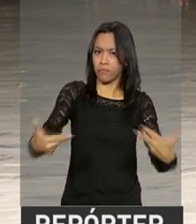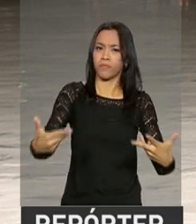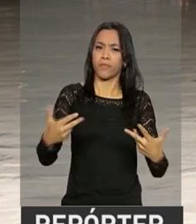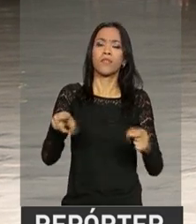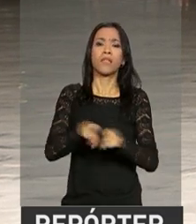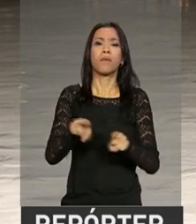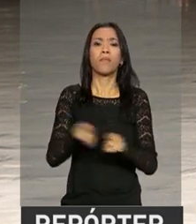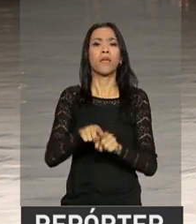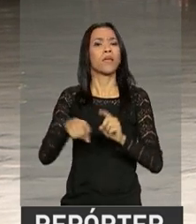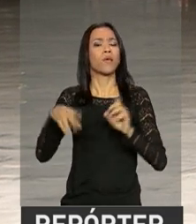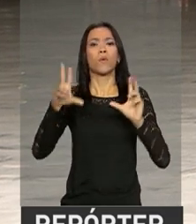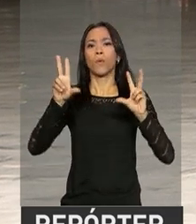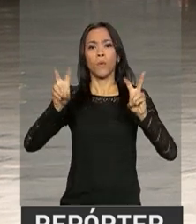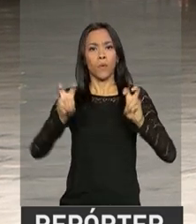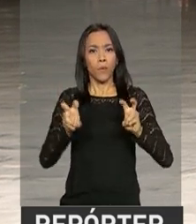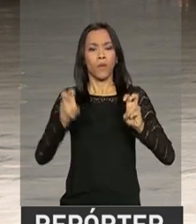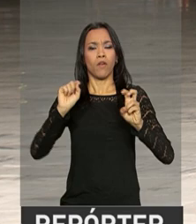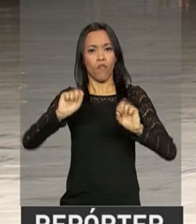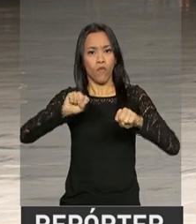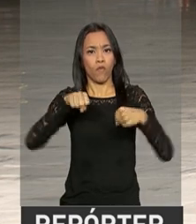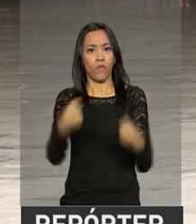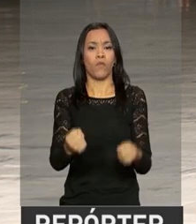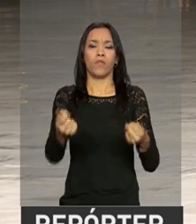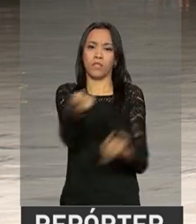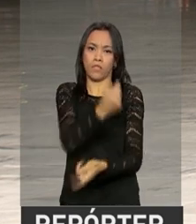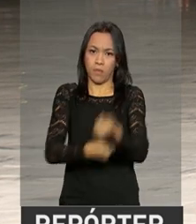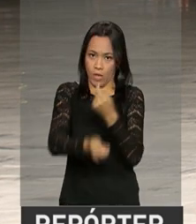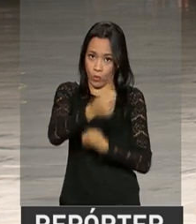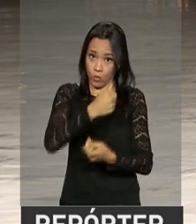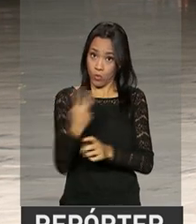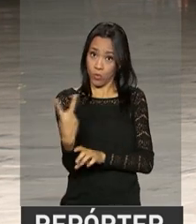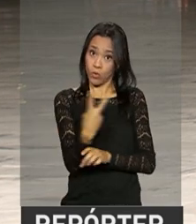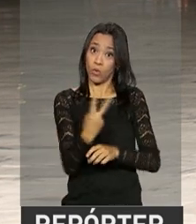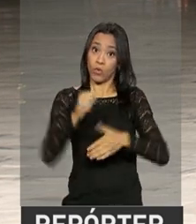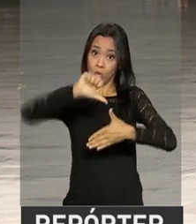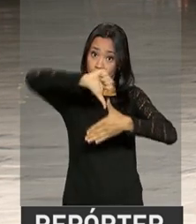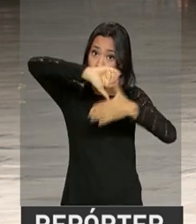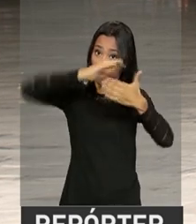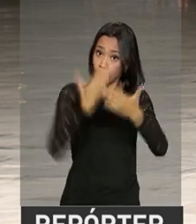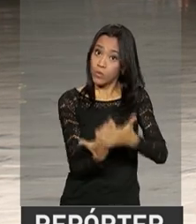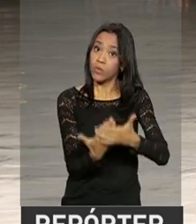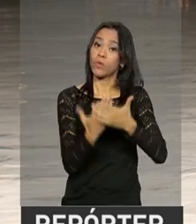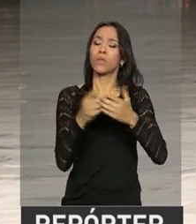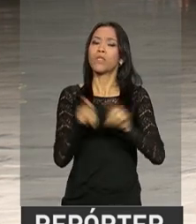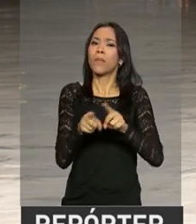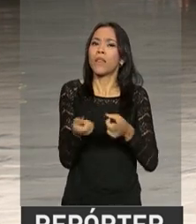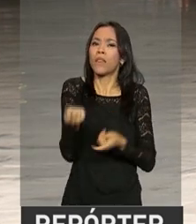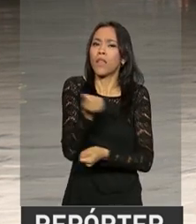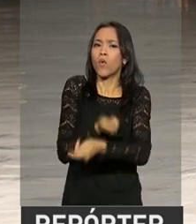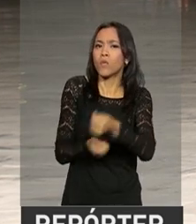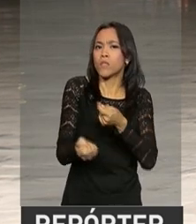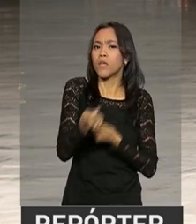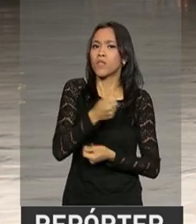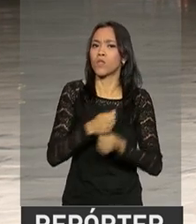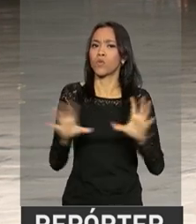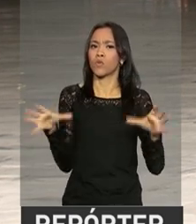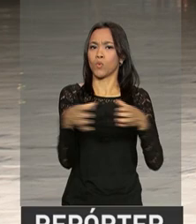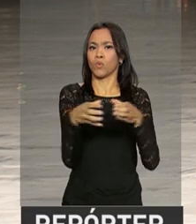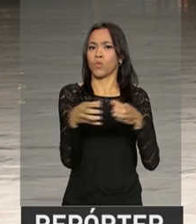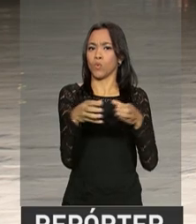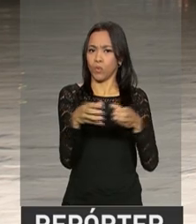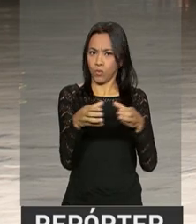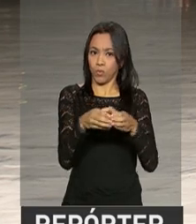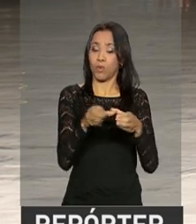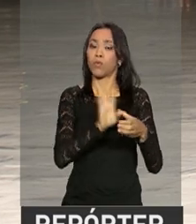tratada a questão do fortalecimento econômico e comercial do Mercosul além das negociações do bloco com a união